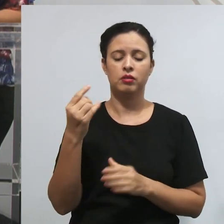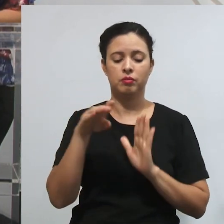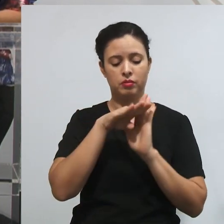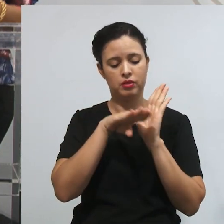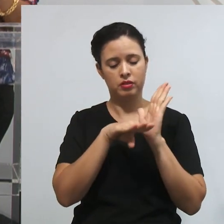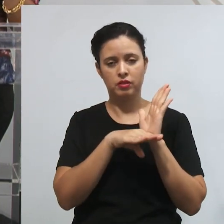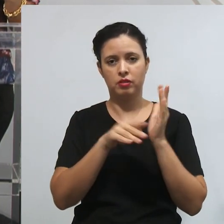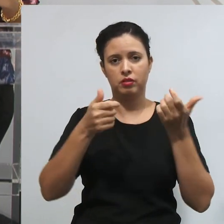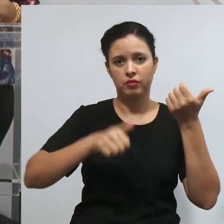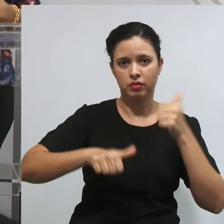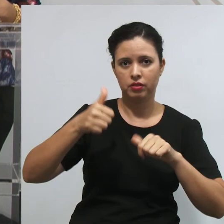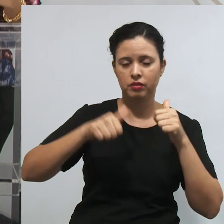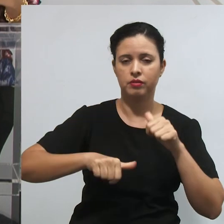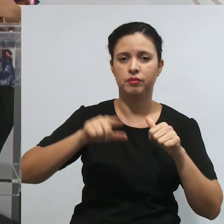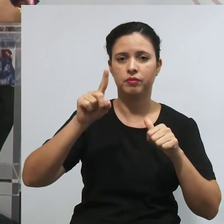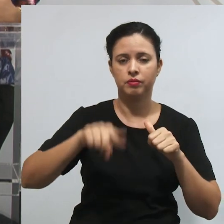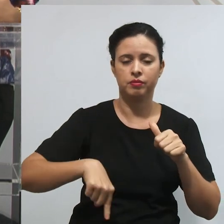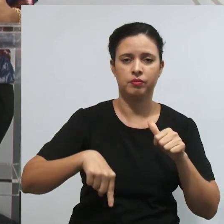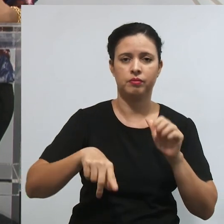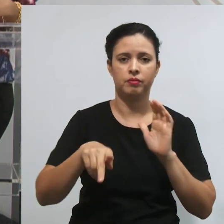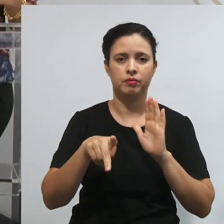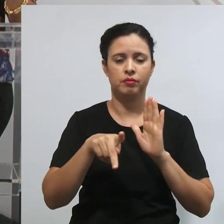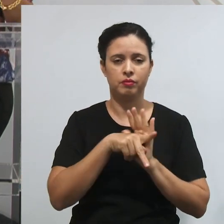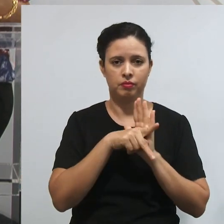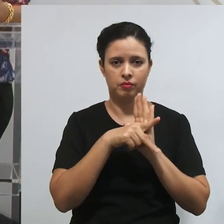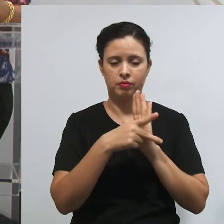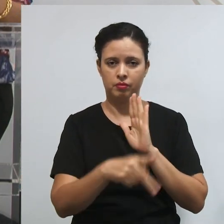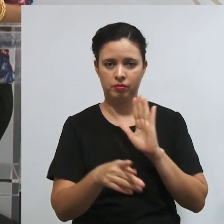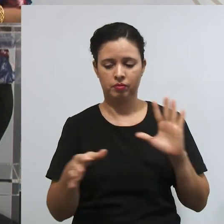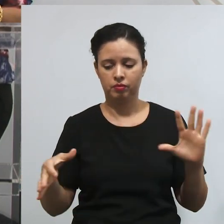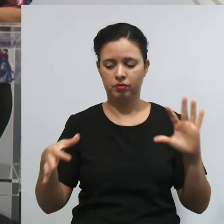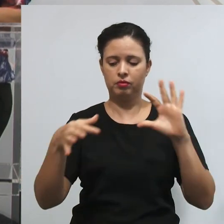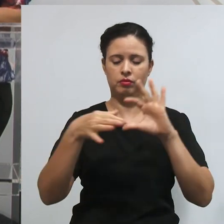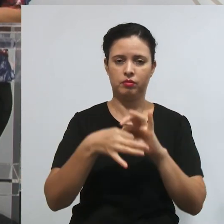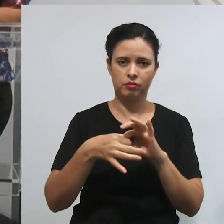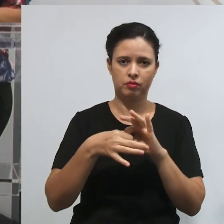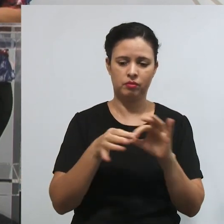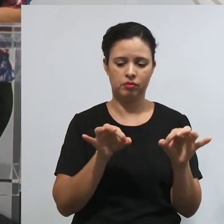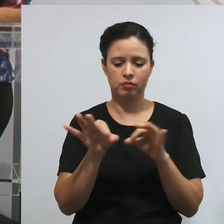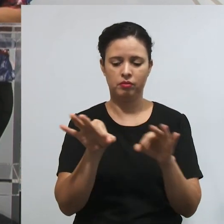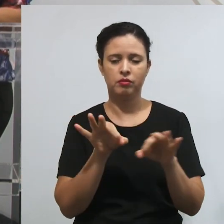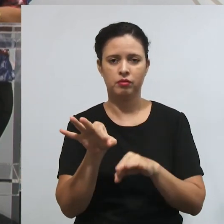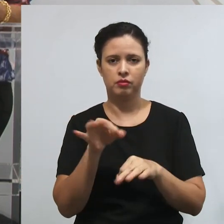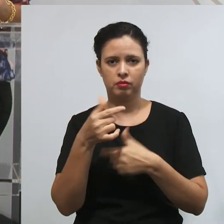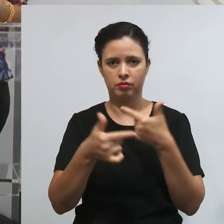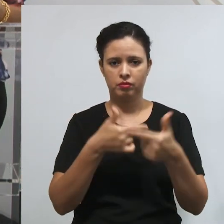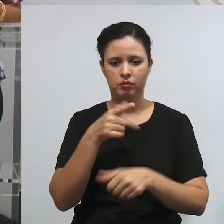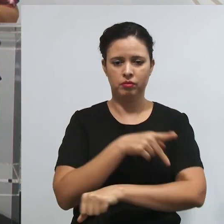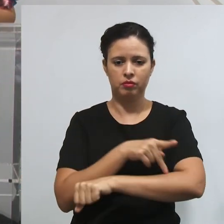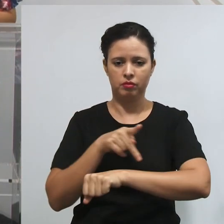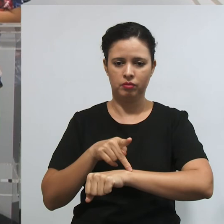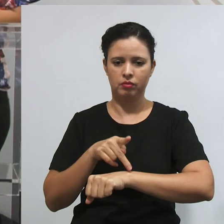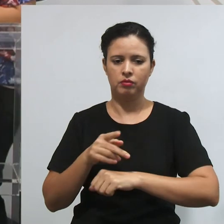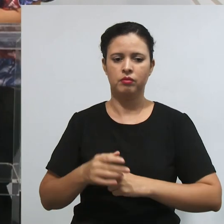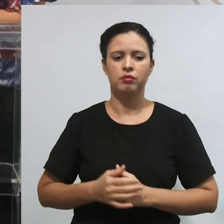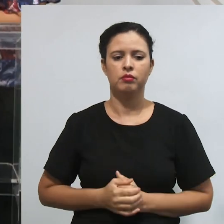como a avaliação são elementos inerentes à organização do trabalho pedagógico.